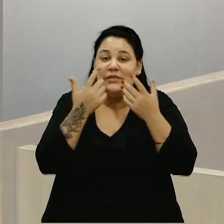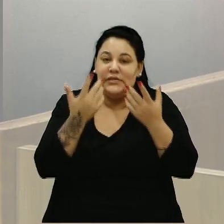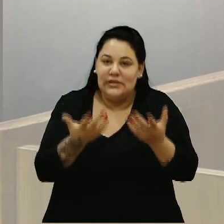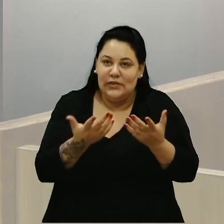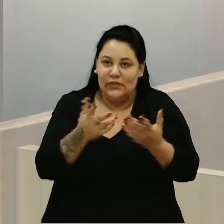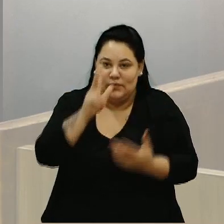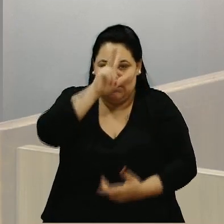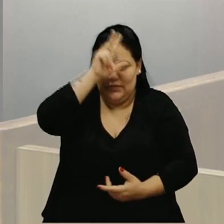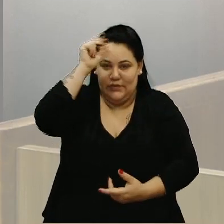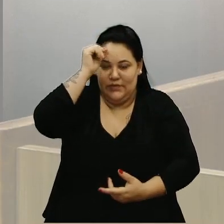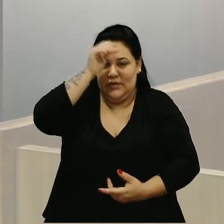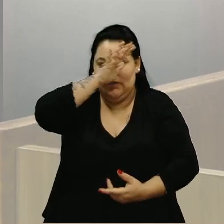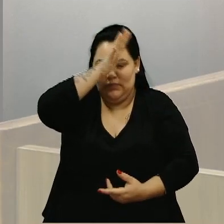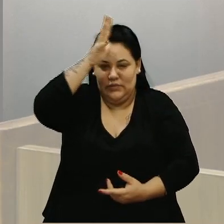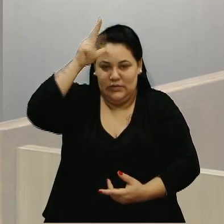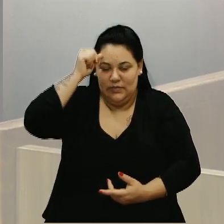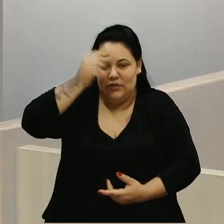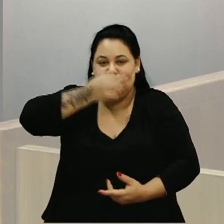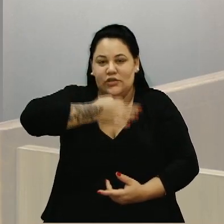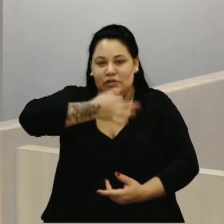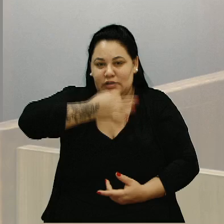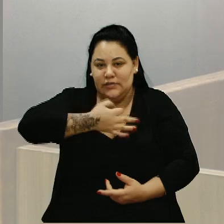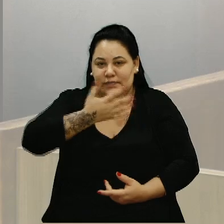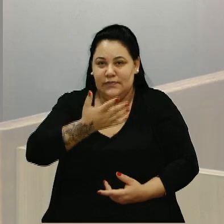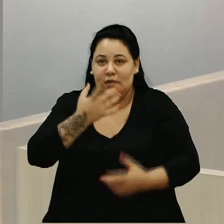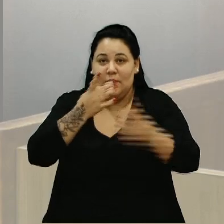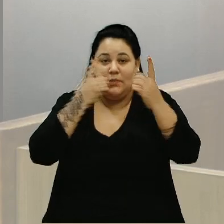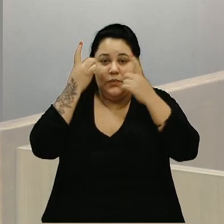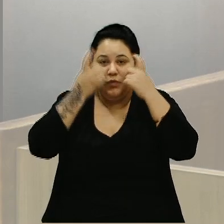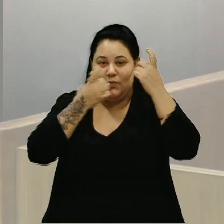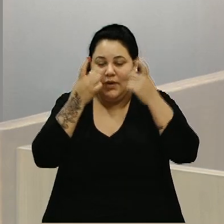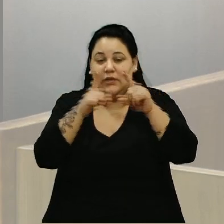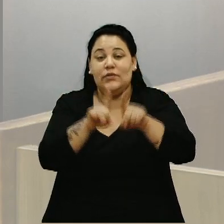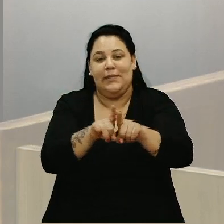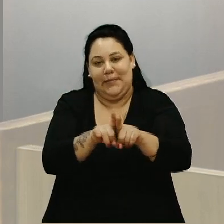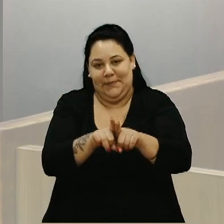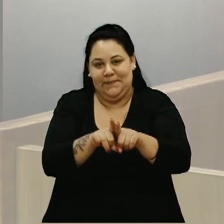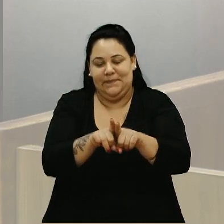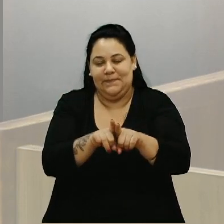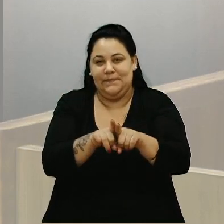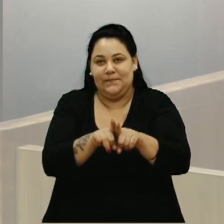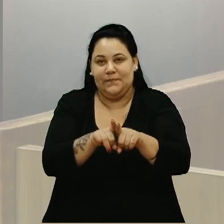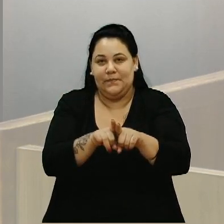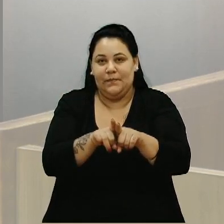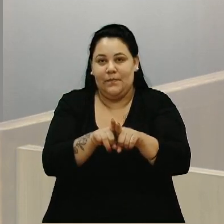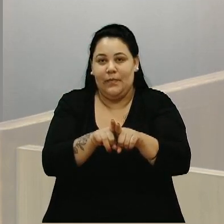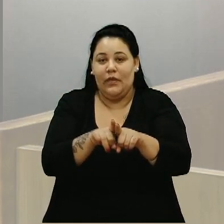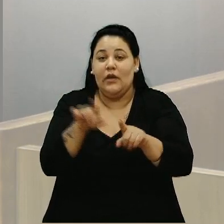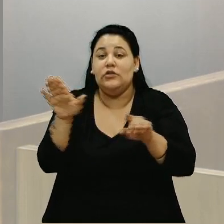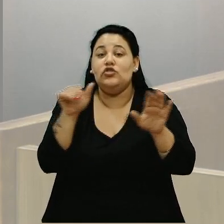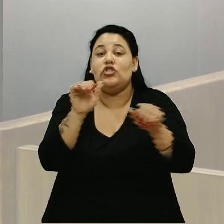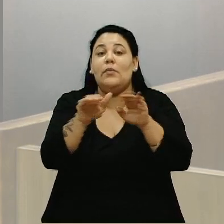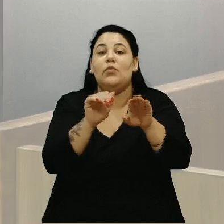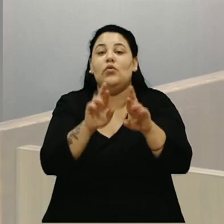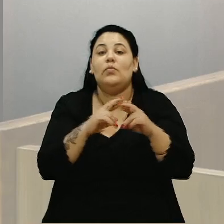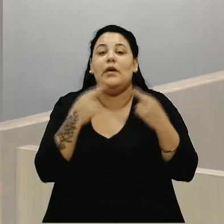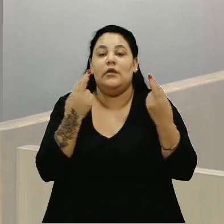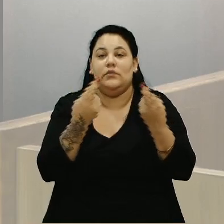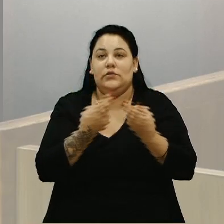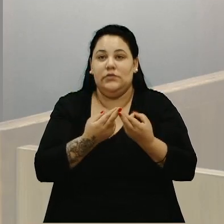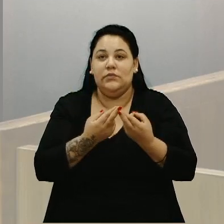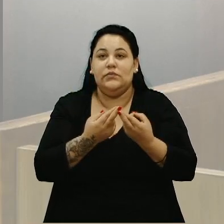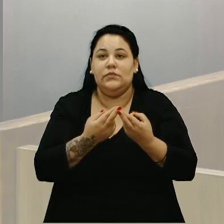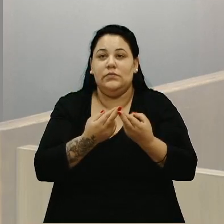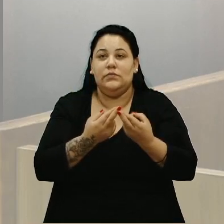prefeito municipal de Caxias do Sul, preocupado também, chamou uma reunião para que